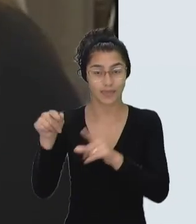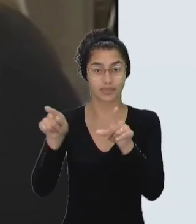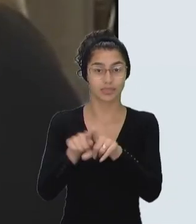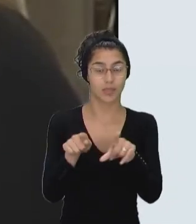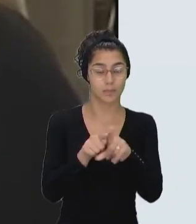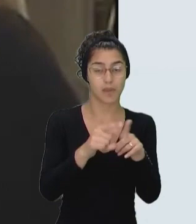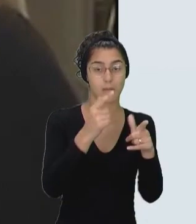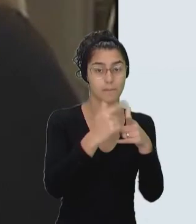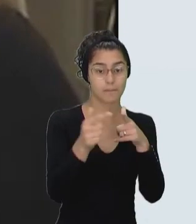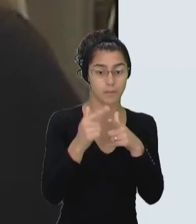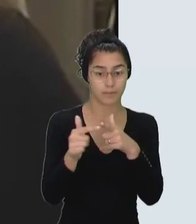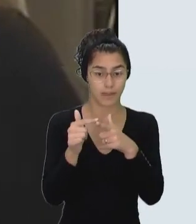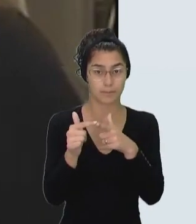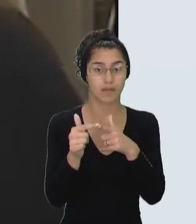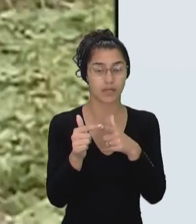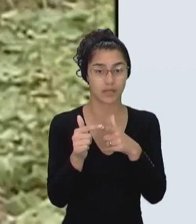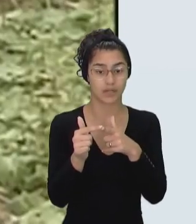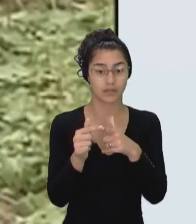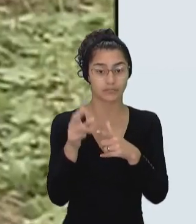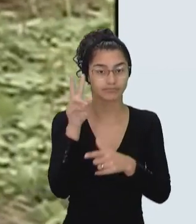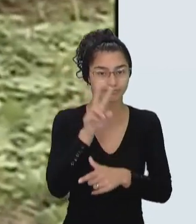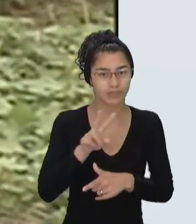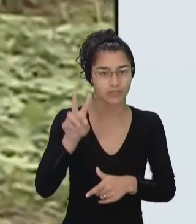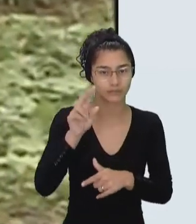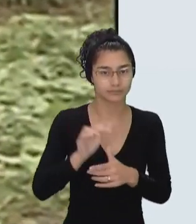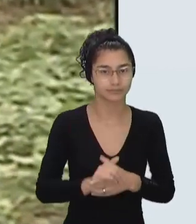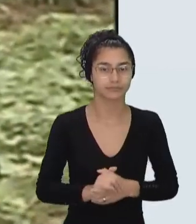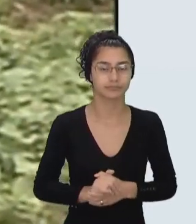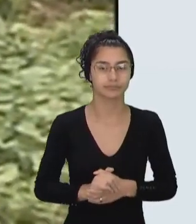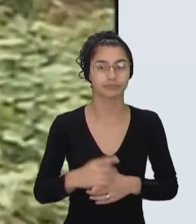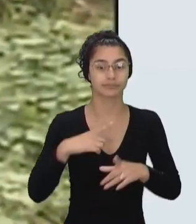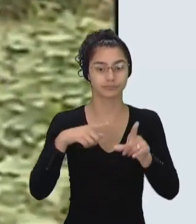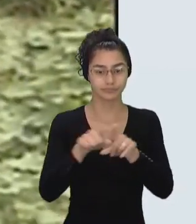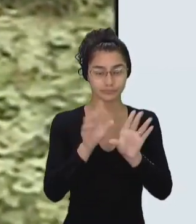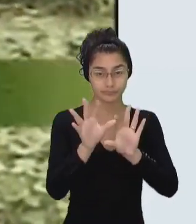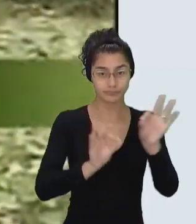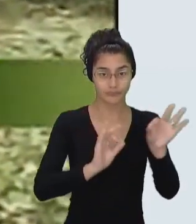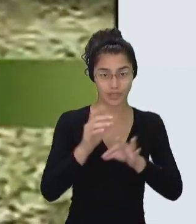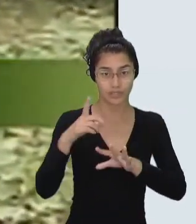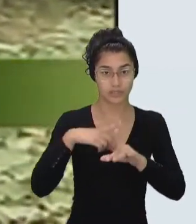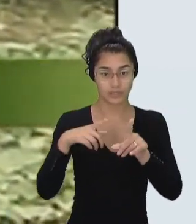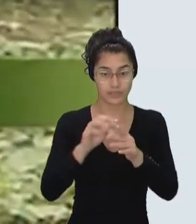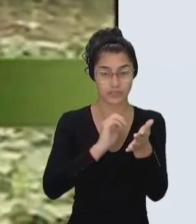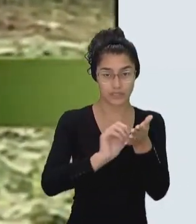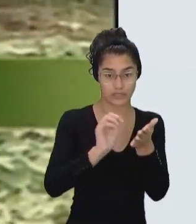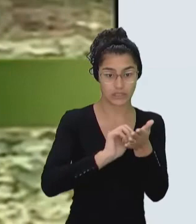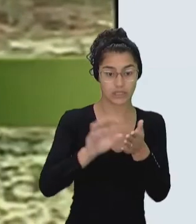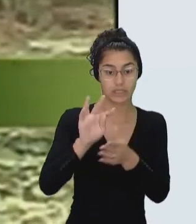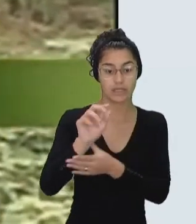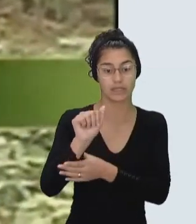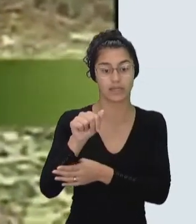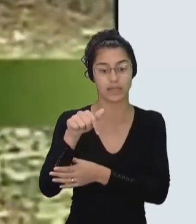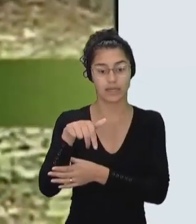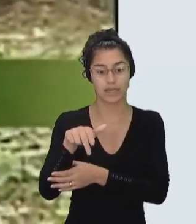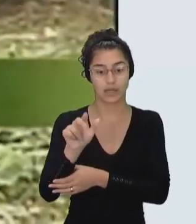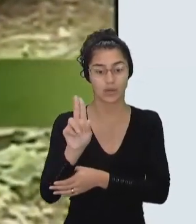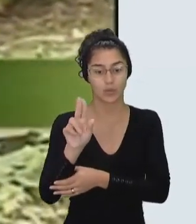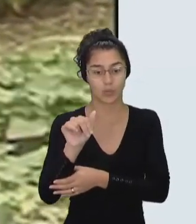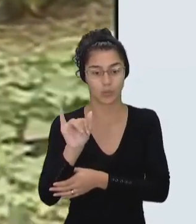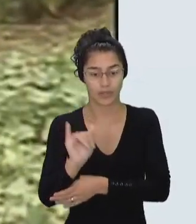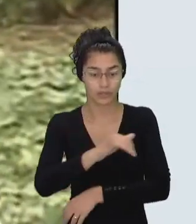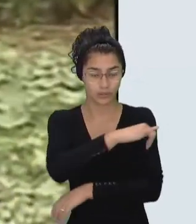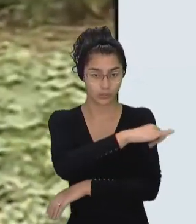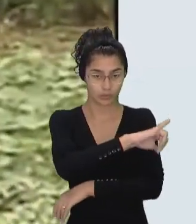diretamente um problema na visão. Essa horta aqui na Secretaria de Meio Ambiente de Itaguaí, na região metropolitana do Rio